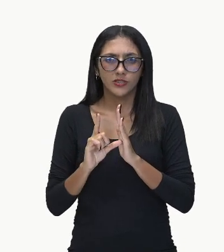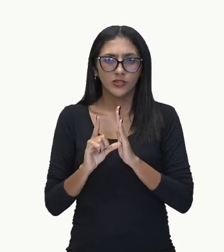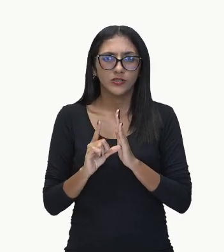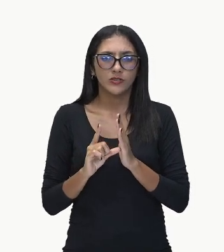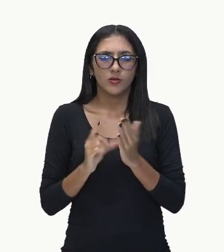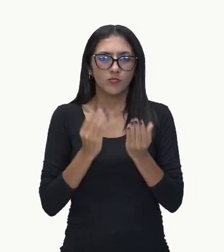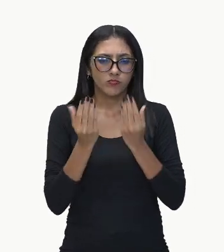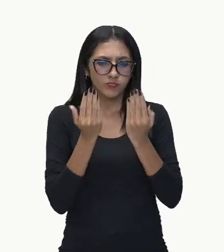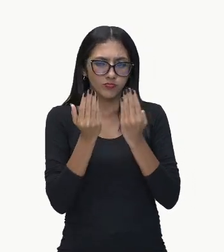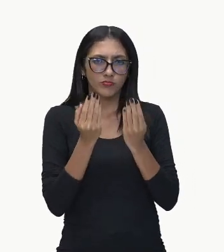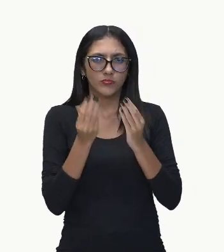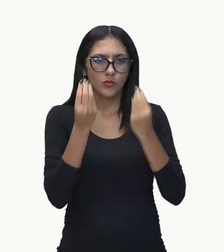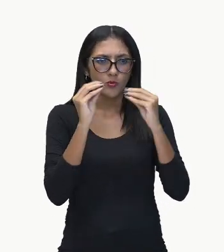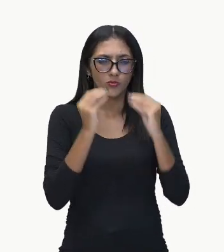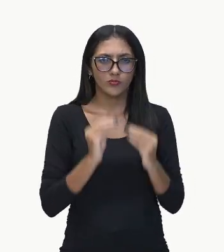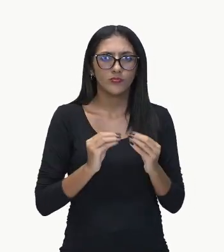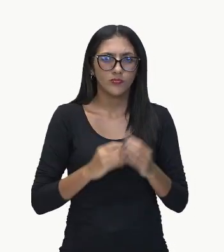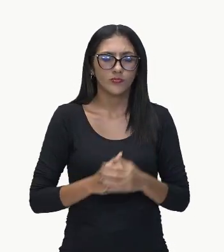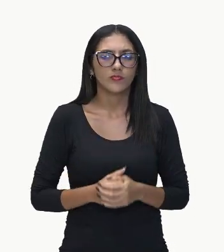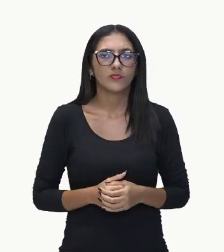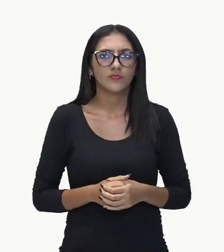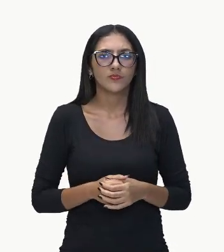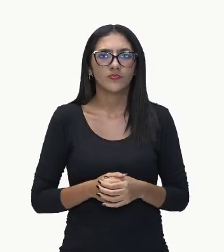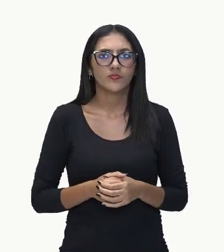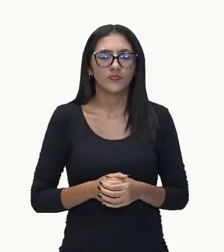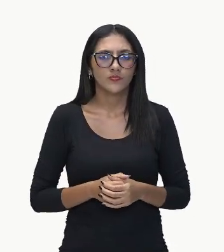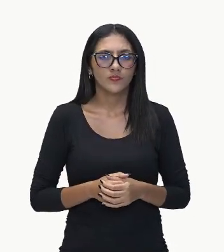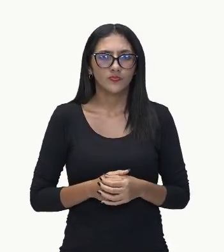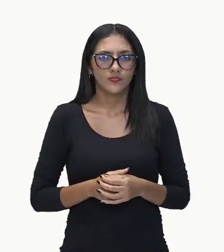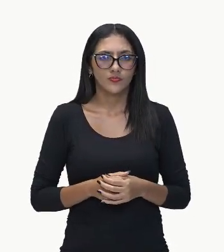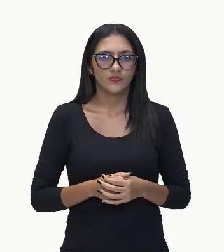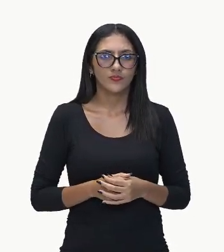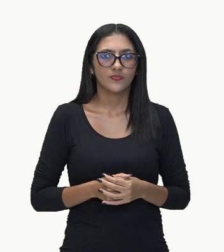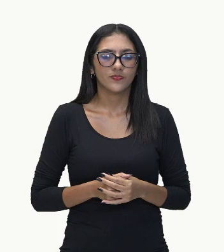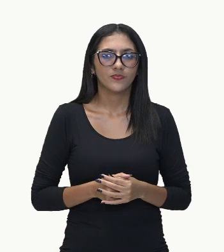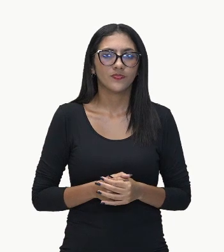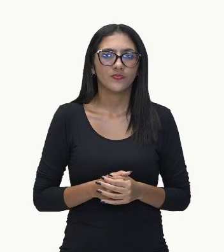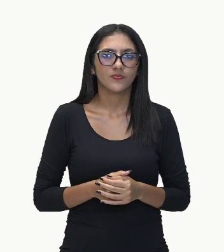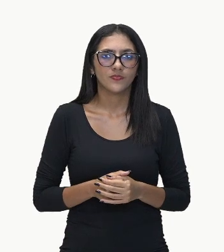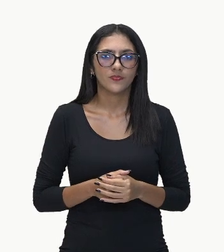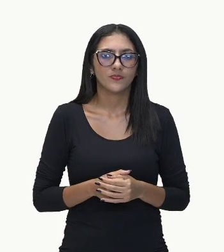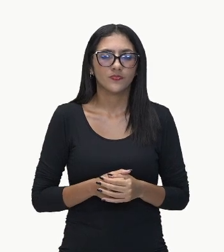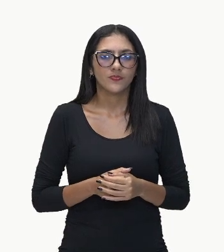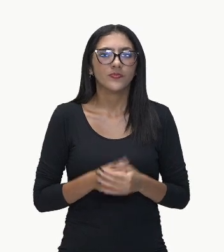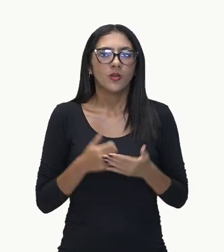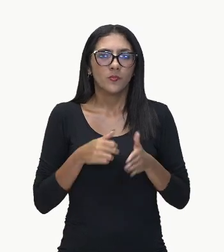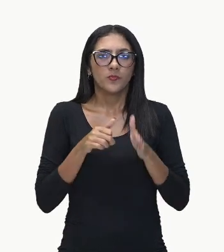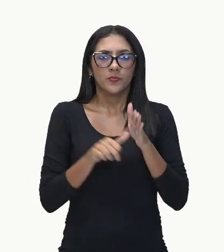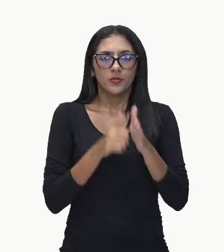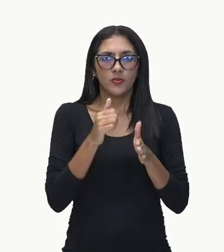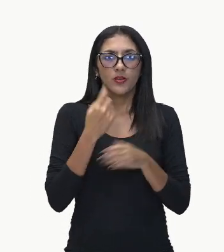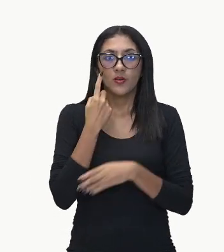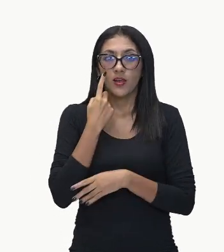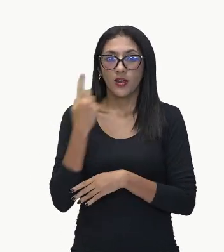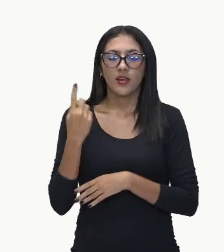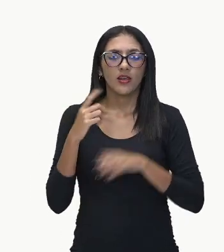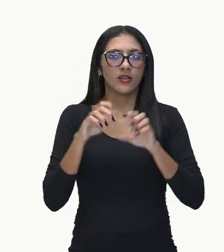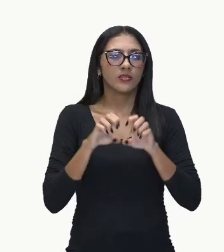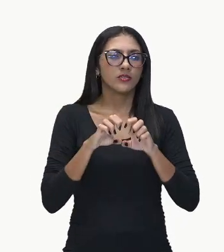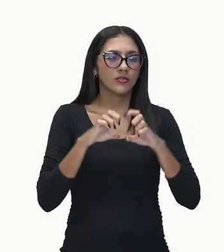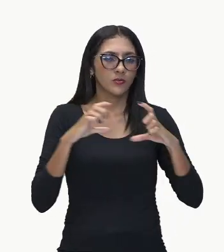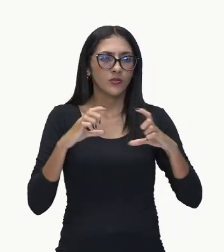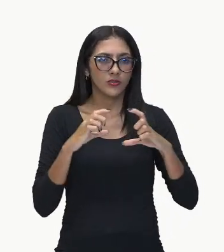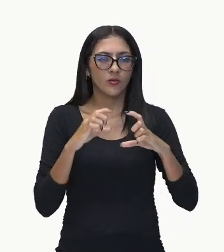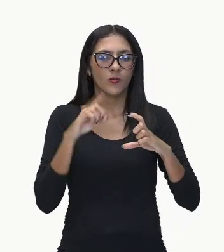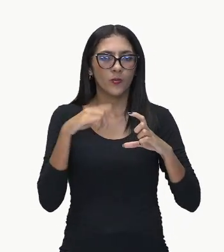completar completar o quadrado beleza e aí pessoal seguinte primeiro essa equação ó né